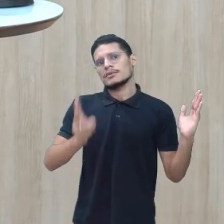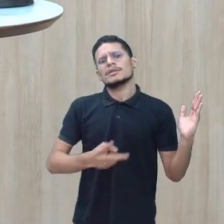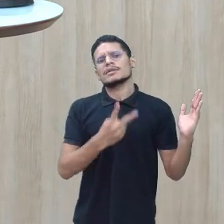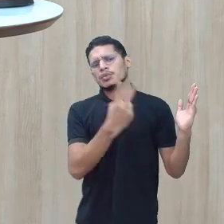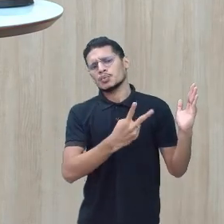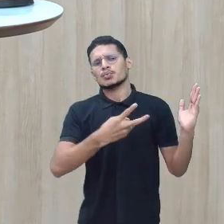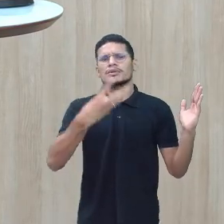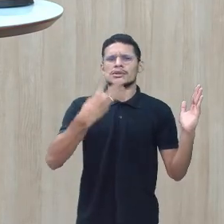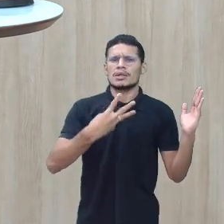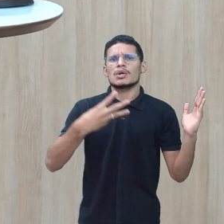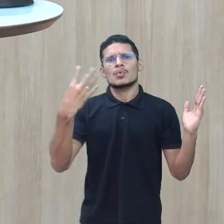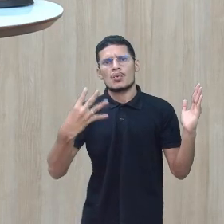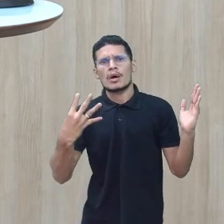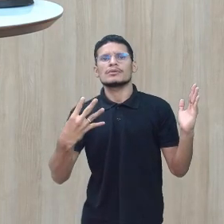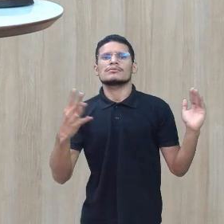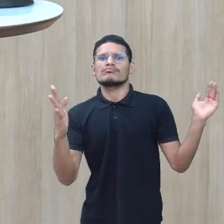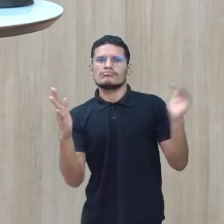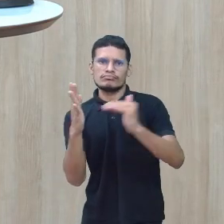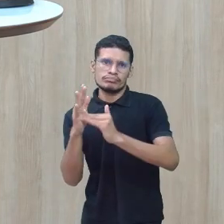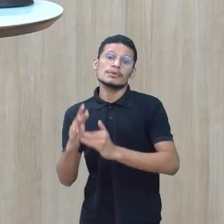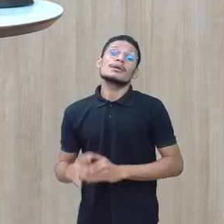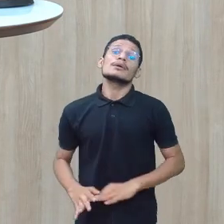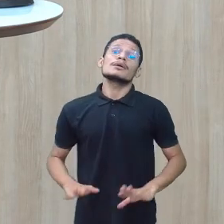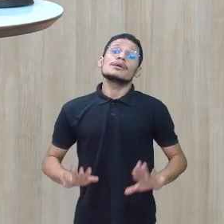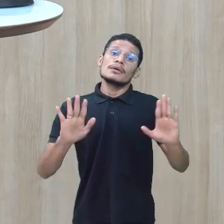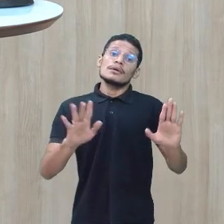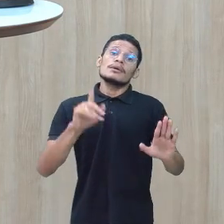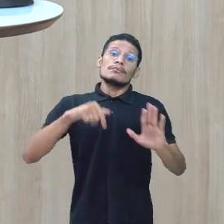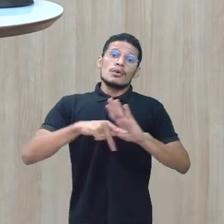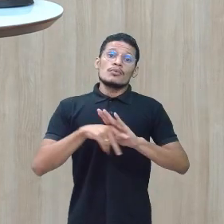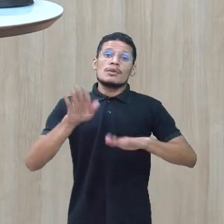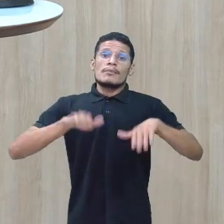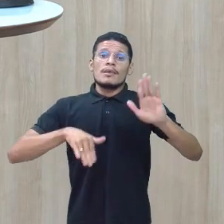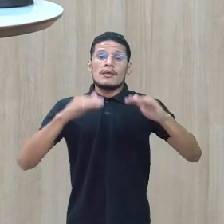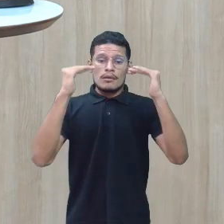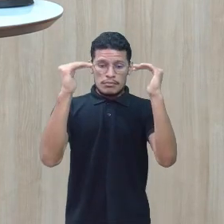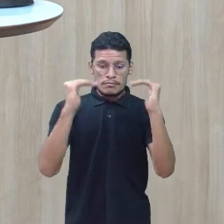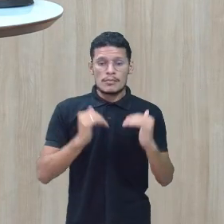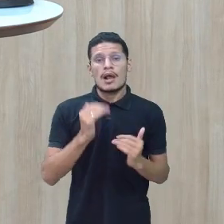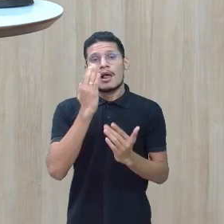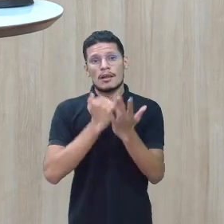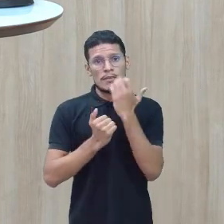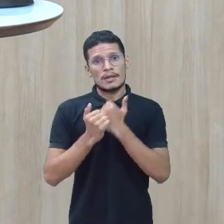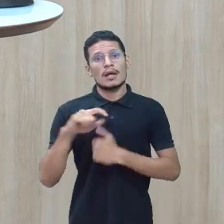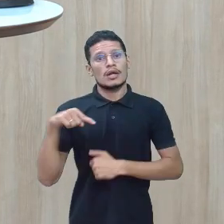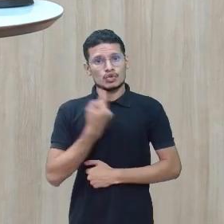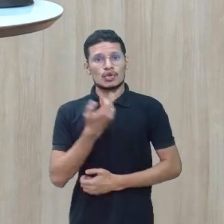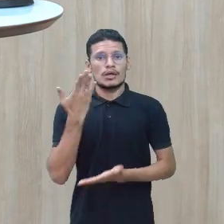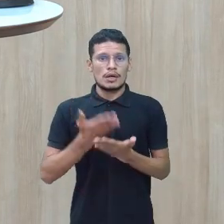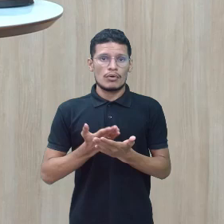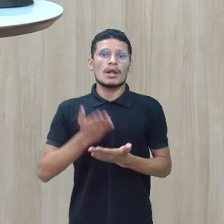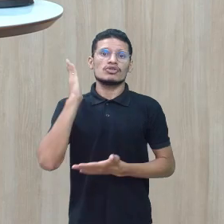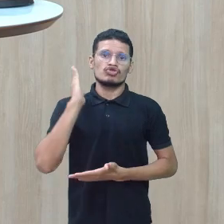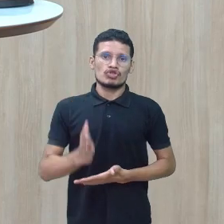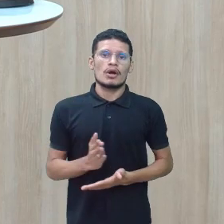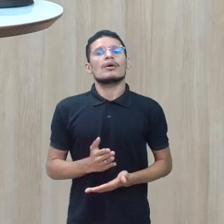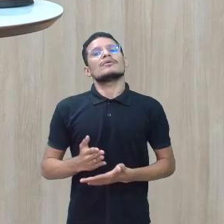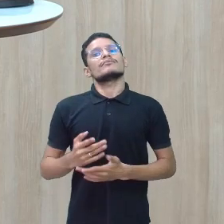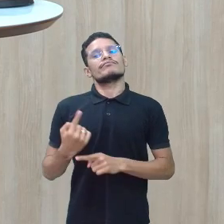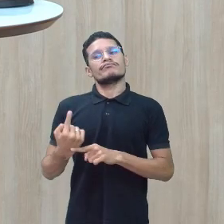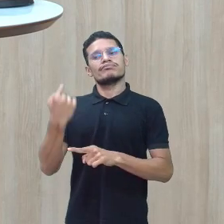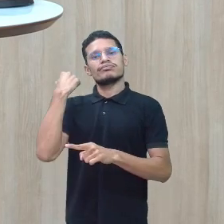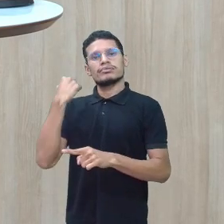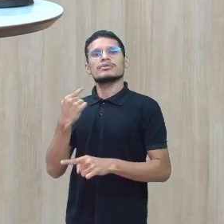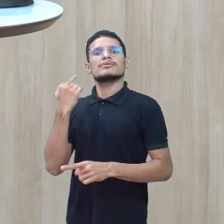segundo, o terceiro, o quarto, de acordo com a cadeia alimentar. Como nós, na aula anterior, vimos, nós construímos a